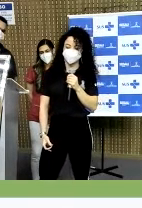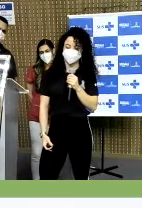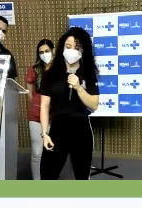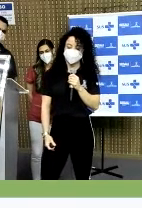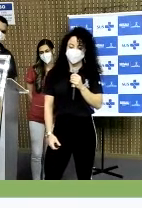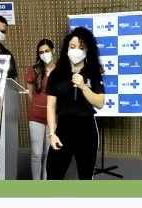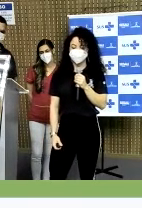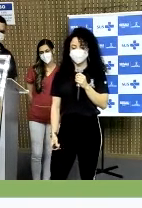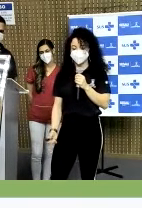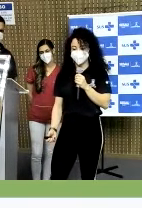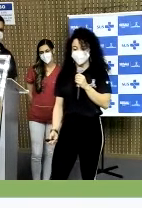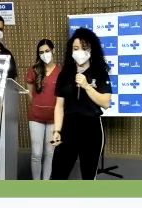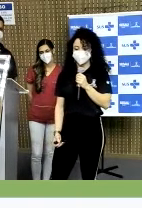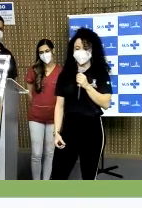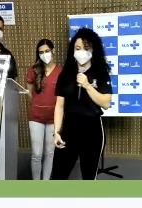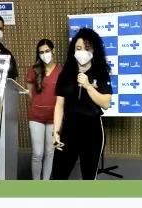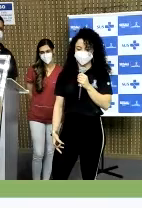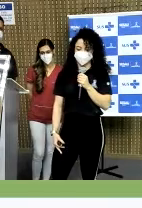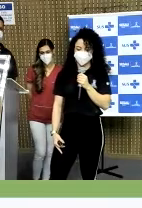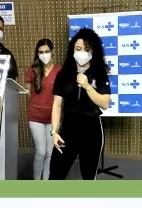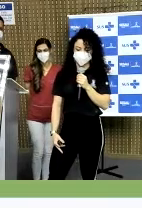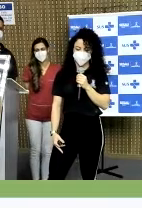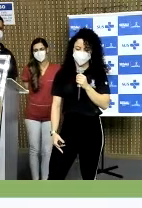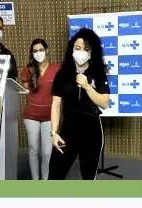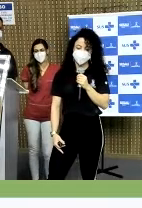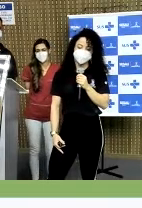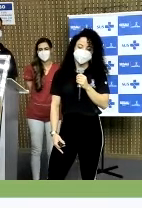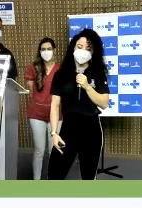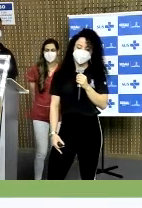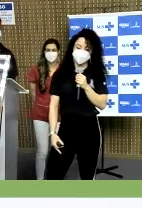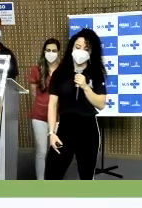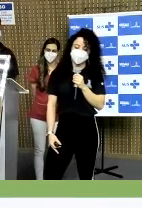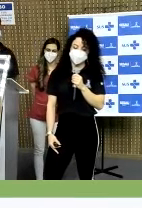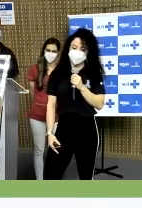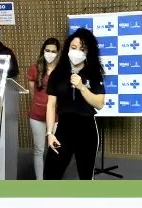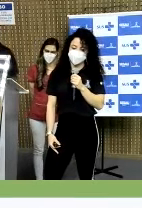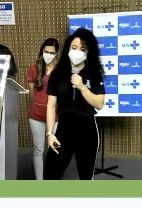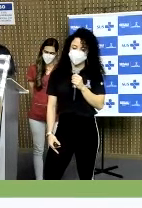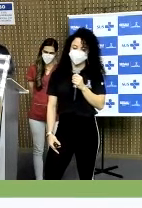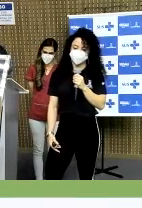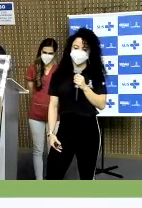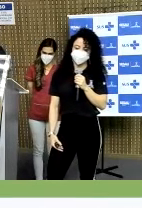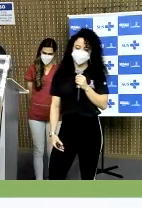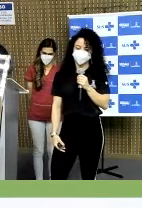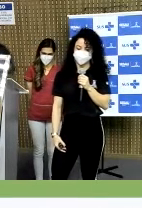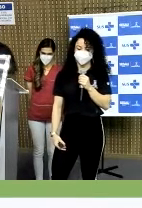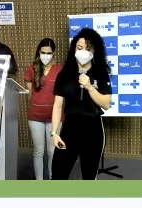19 anos. Nós temos uma população de 1.300 adolescentes, e nós realizamos o atendimento em